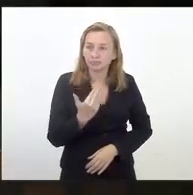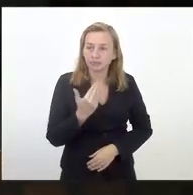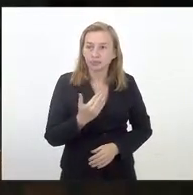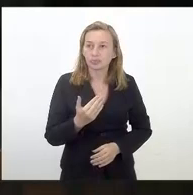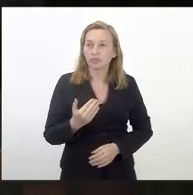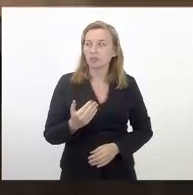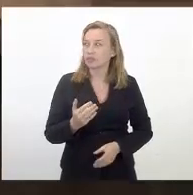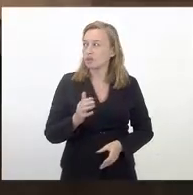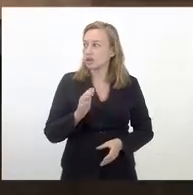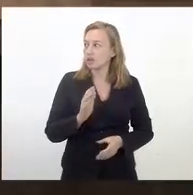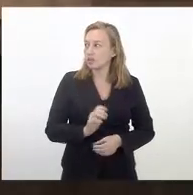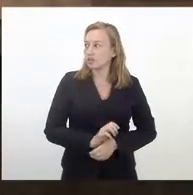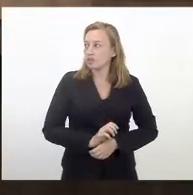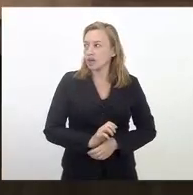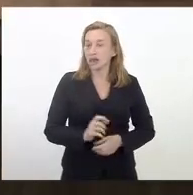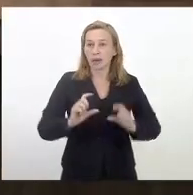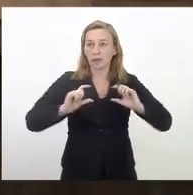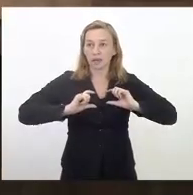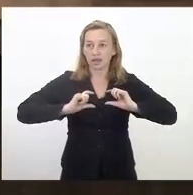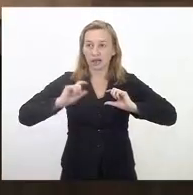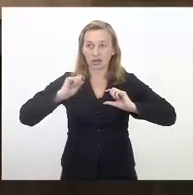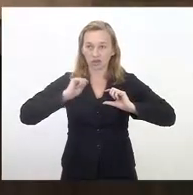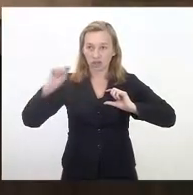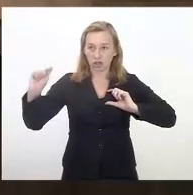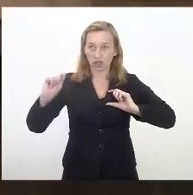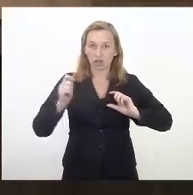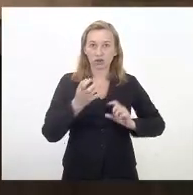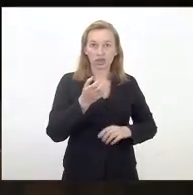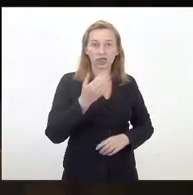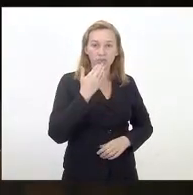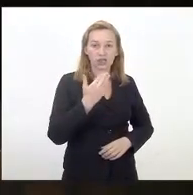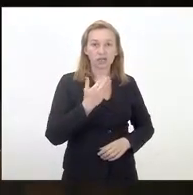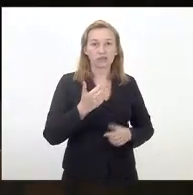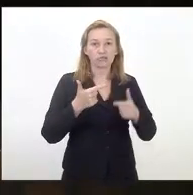abstenção nessa nessa medalha seu presente